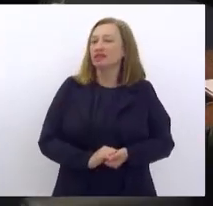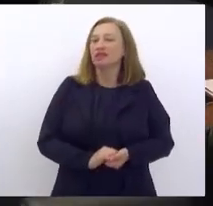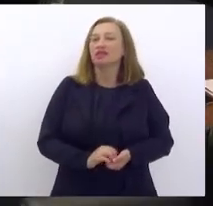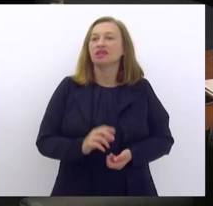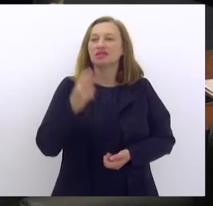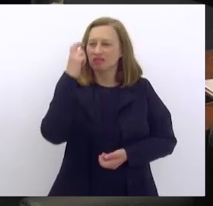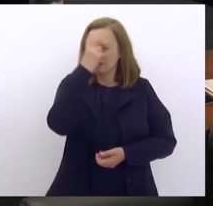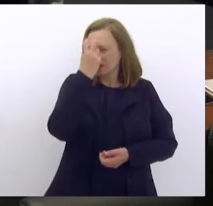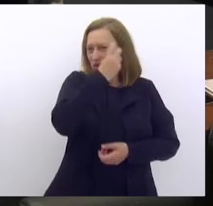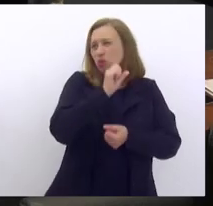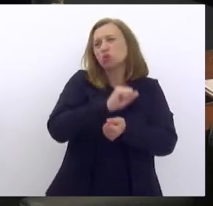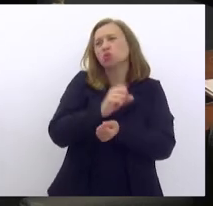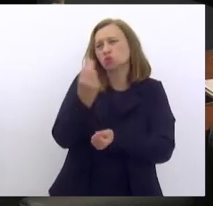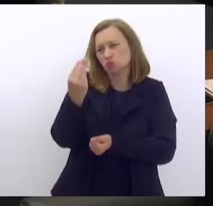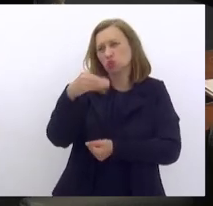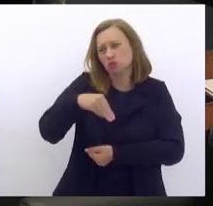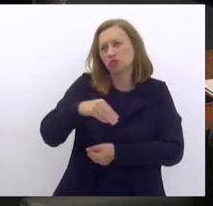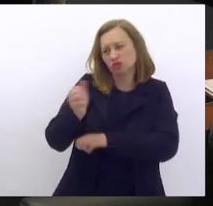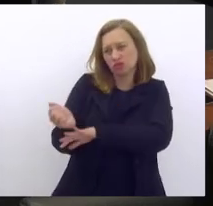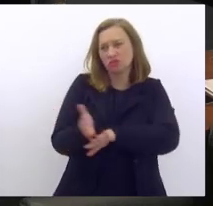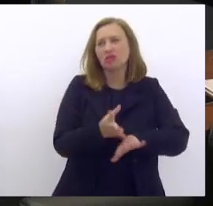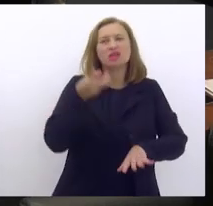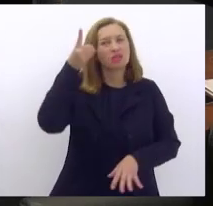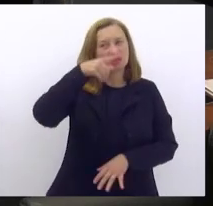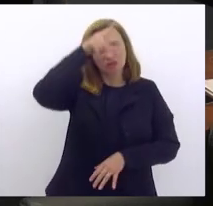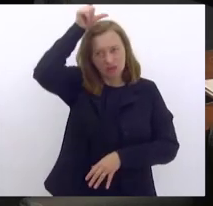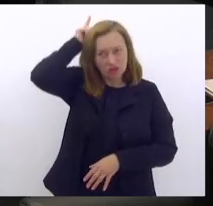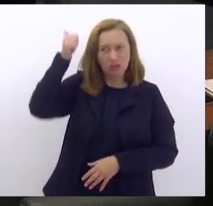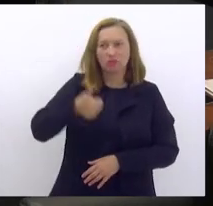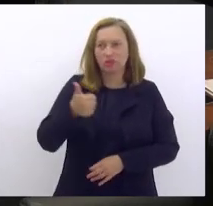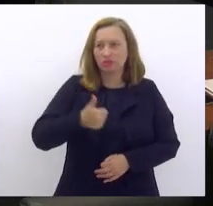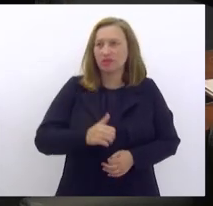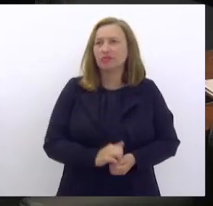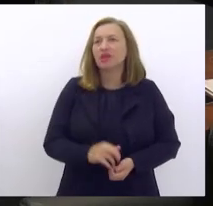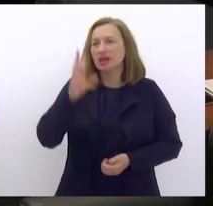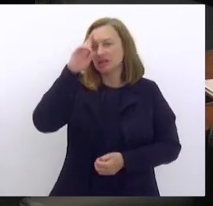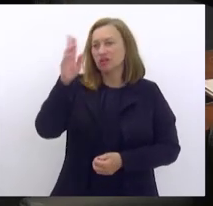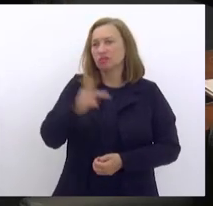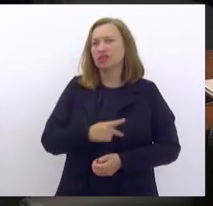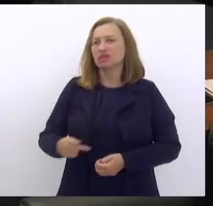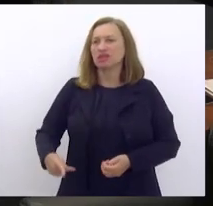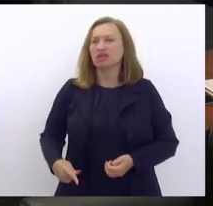minutinho, por gentileza, nosso Luiz Paulo aqui. Obrigado, Luiz Paulo. Senhor presidente,